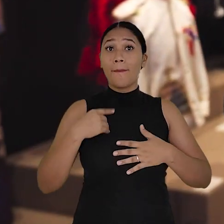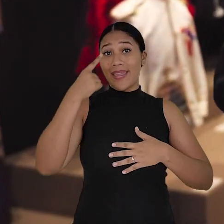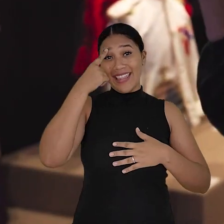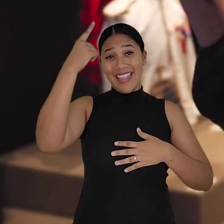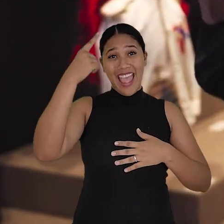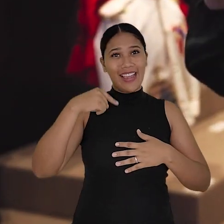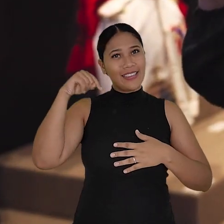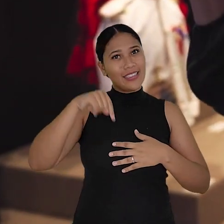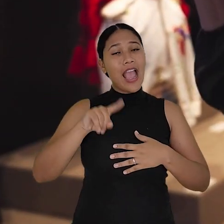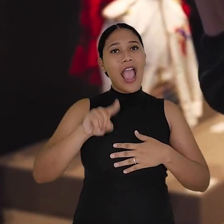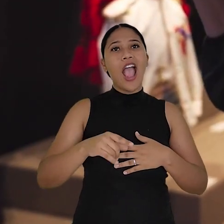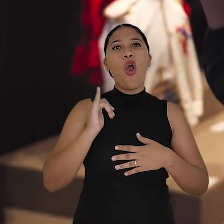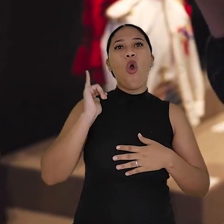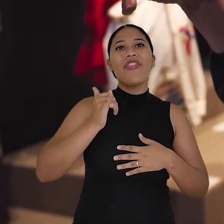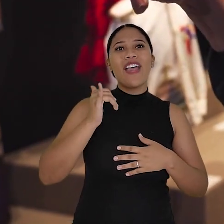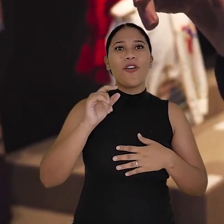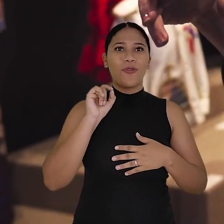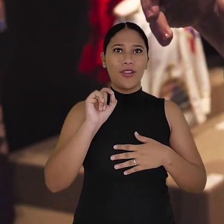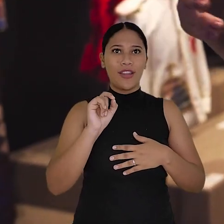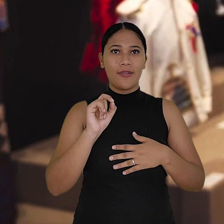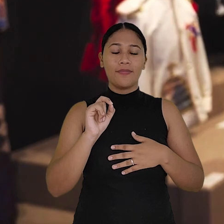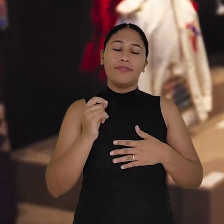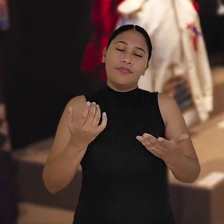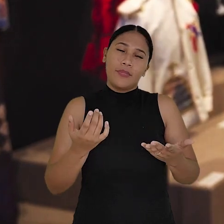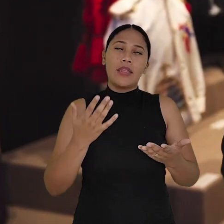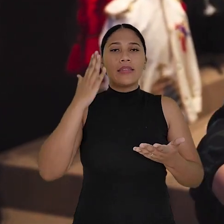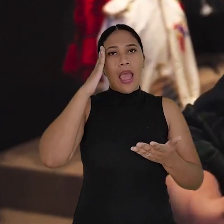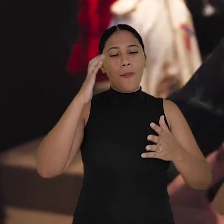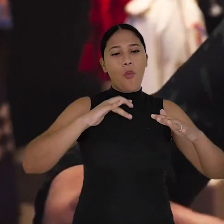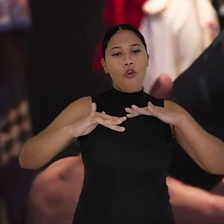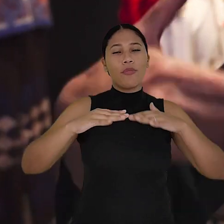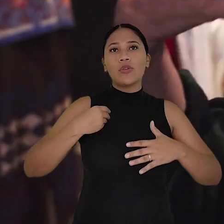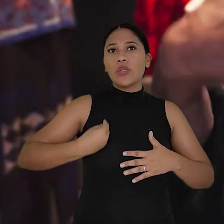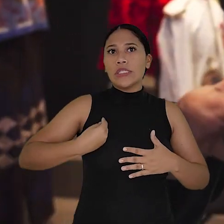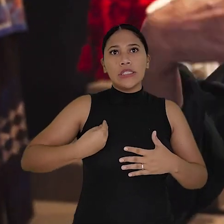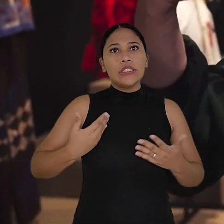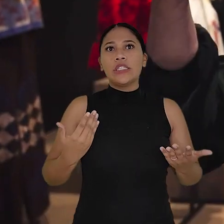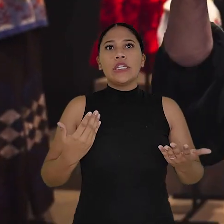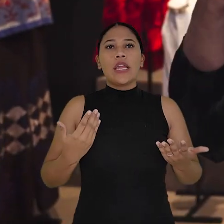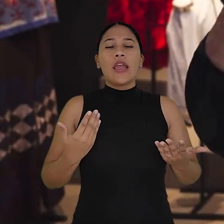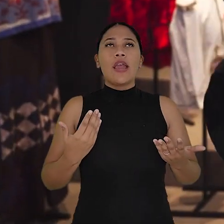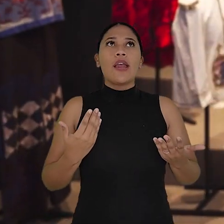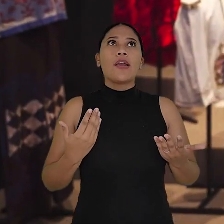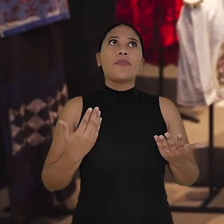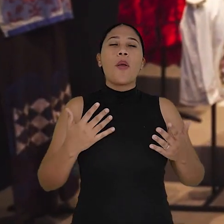minha ideia aqui é contar que o Armorial, apesar de não existir mais como